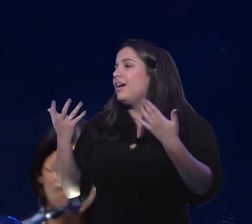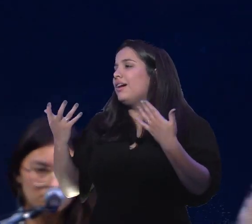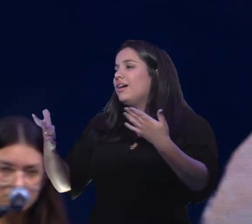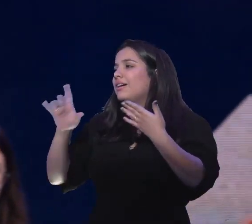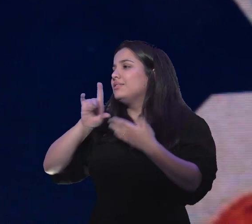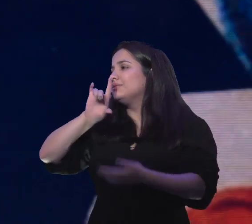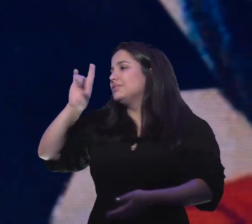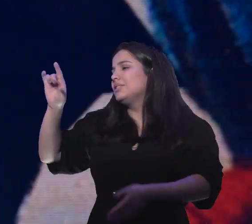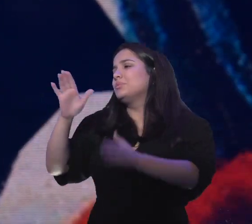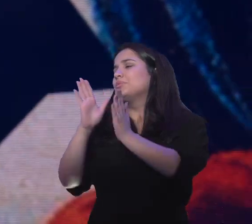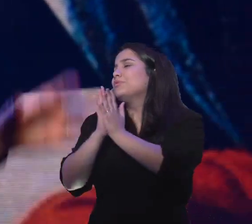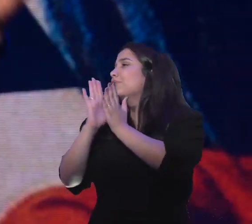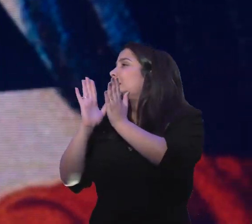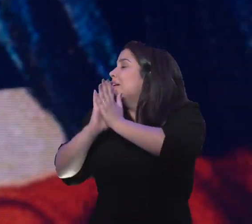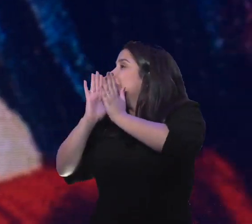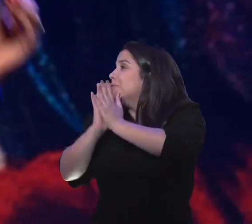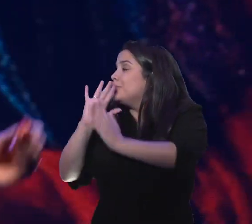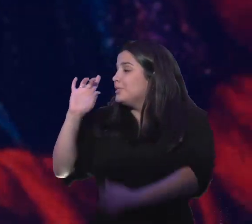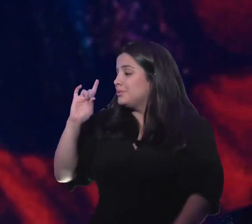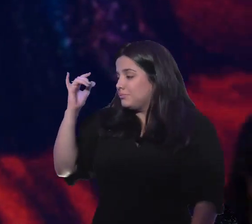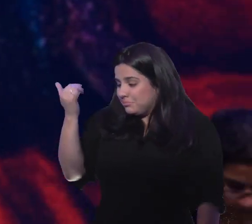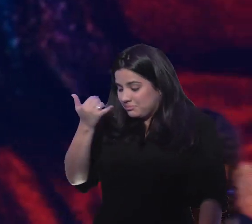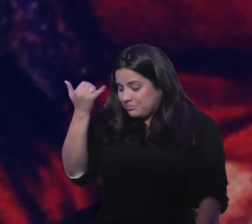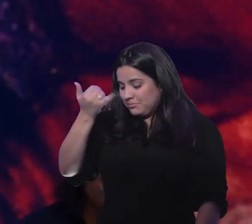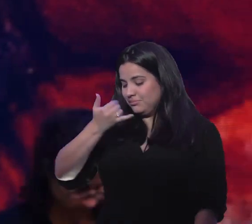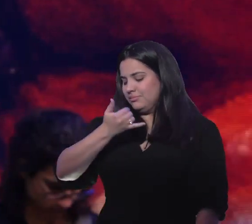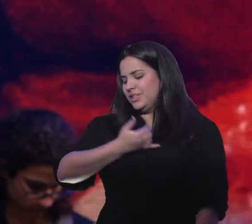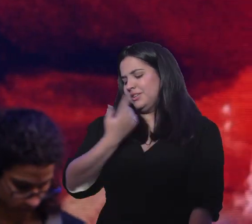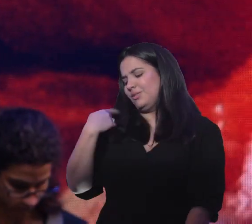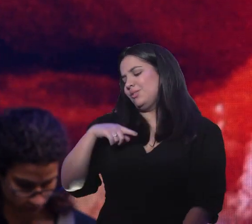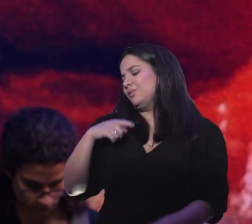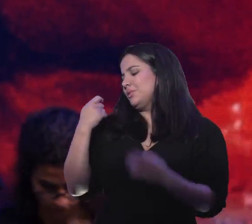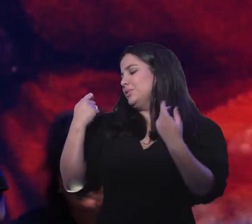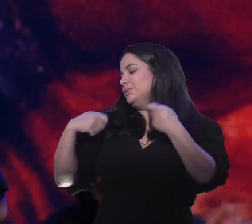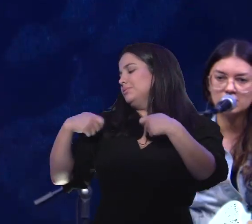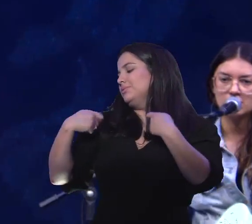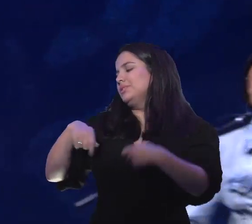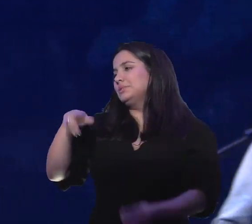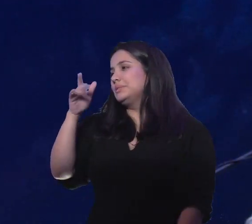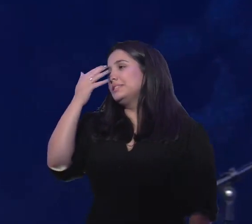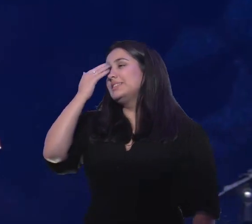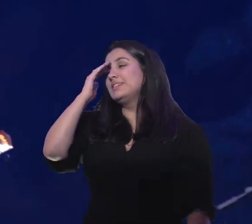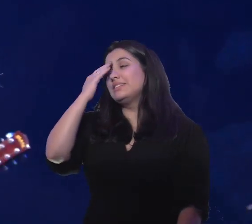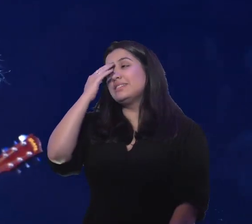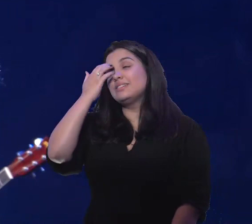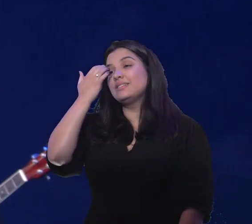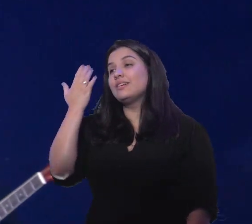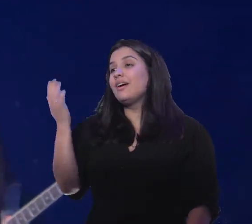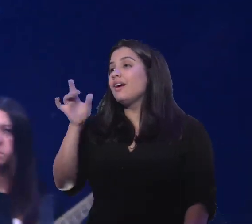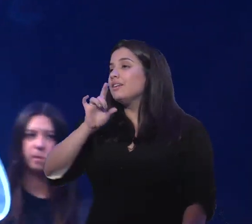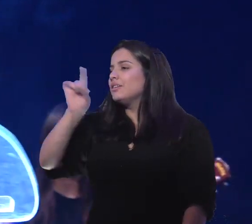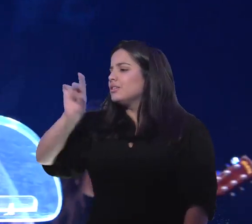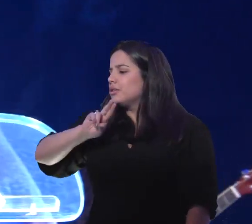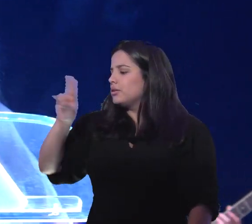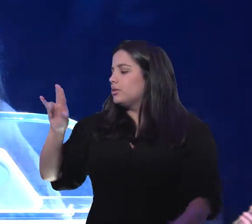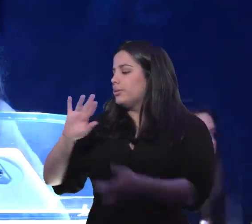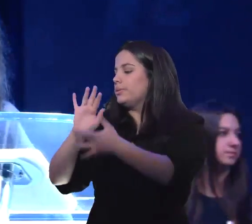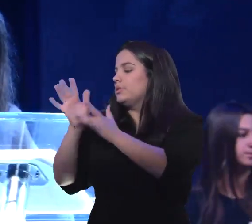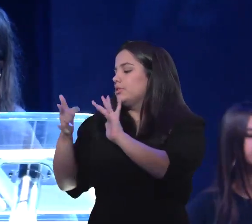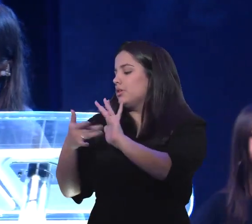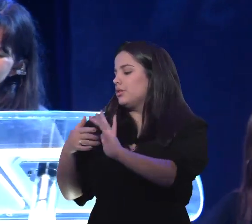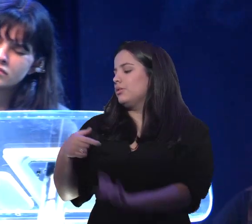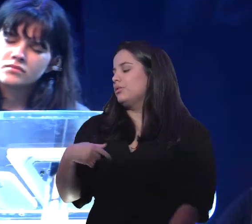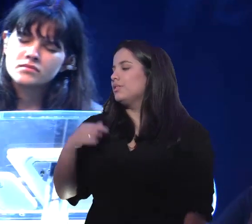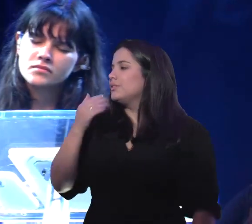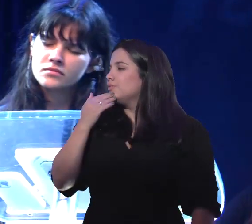nosso espírito, Pai, para que a gente possa entender aquilo que o Senhor tem para nós aqui. Pai, em nome de Jesus eu peço, Deus,